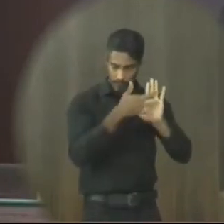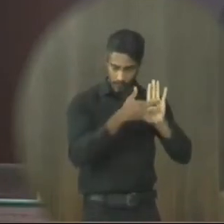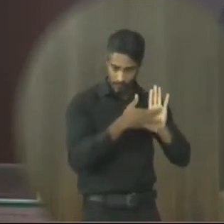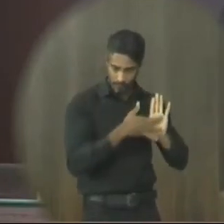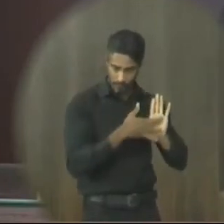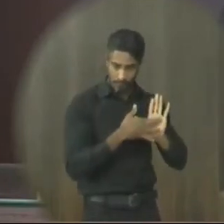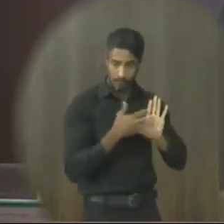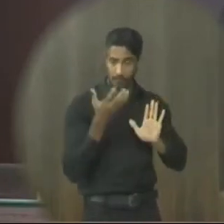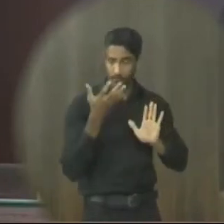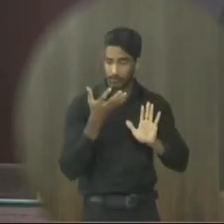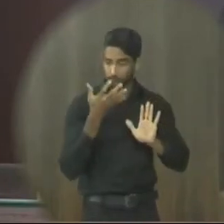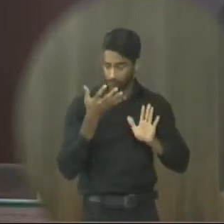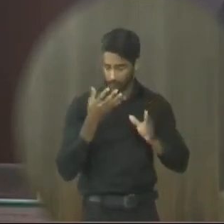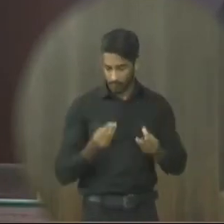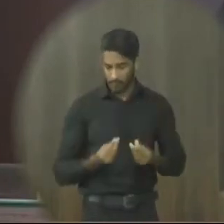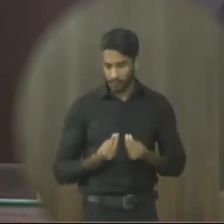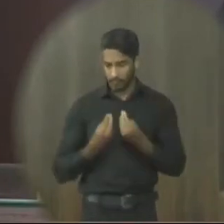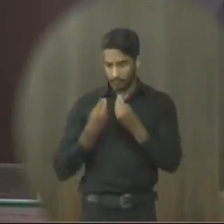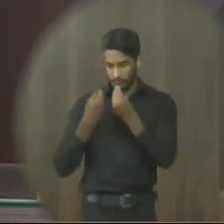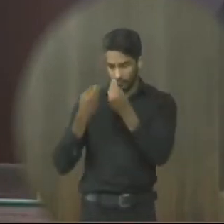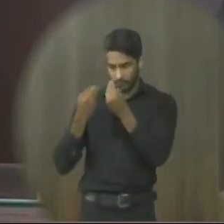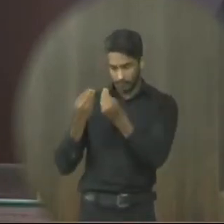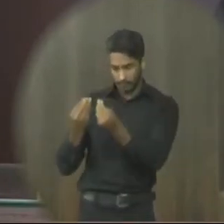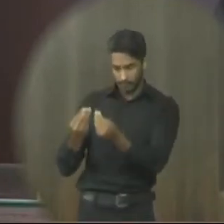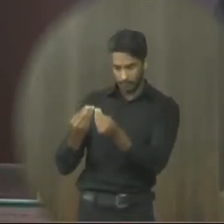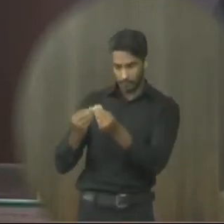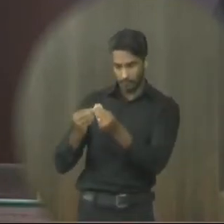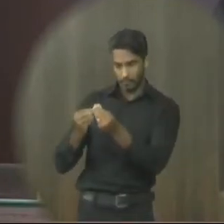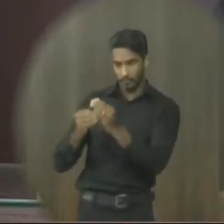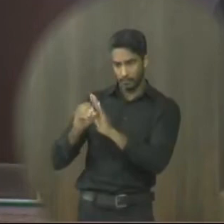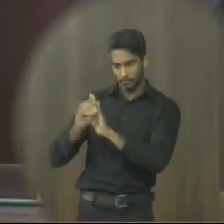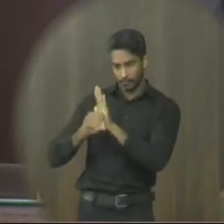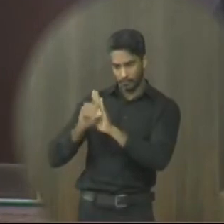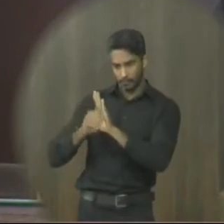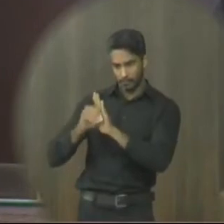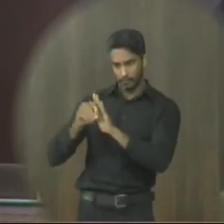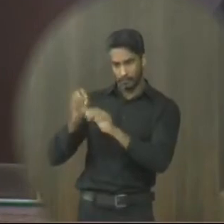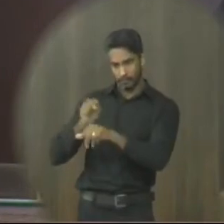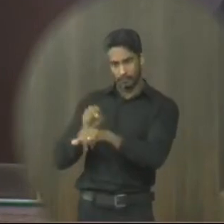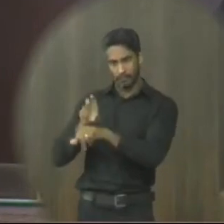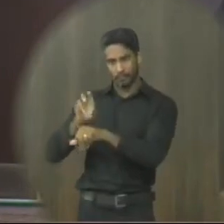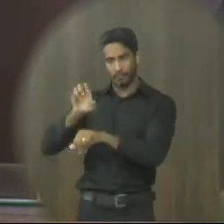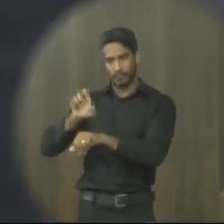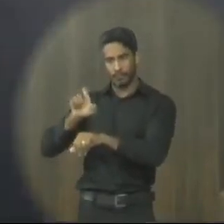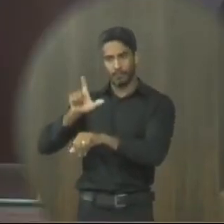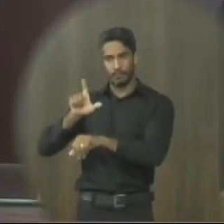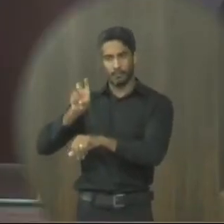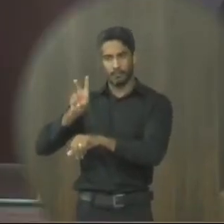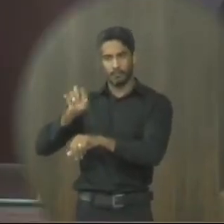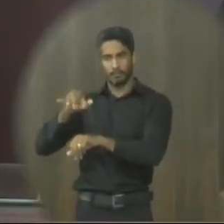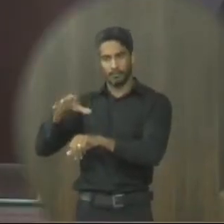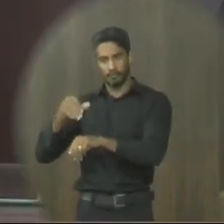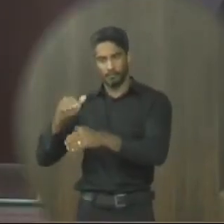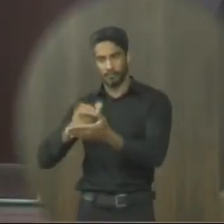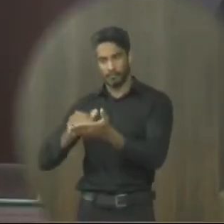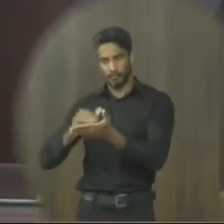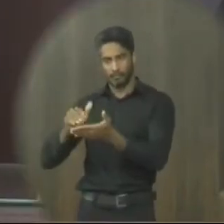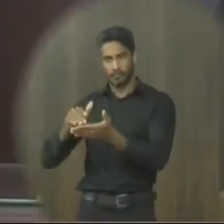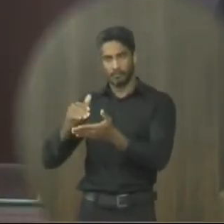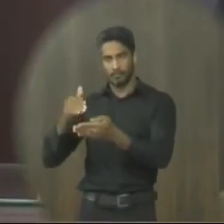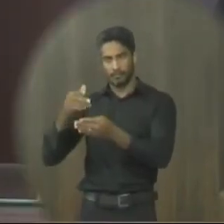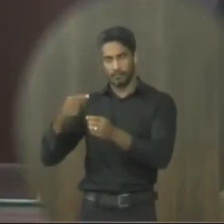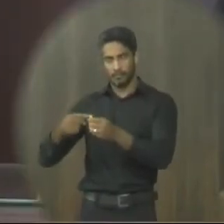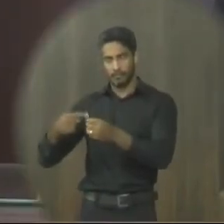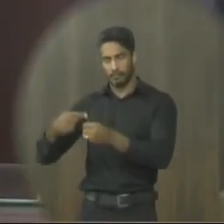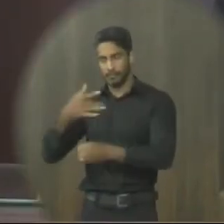regimental requerer-se seja encaminhado assim, ao ofício do doutor Alberto Campos Albuquerque, secretário municipal de saúde,